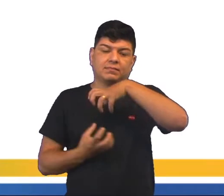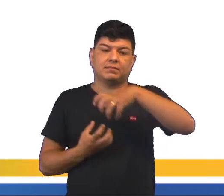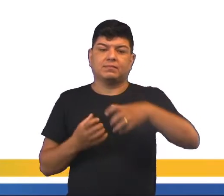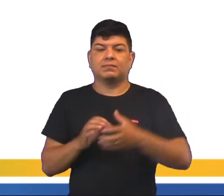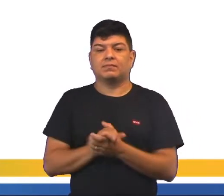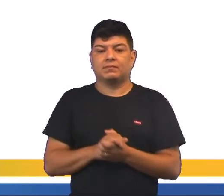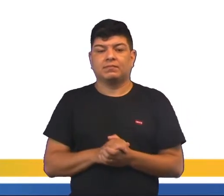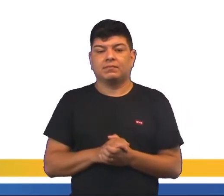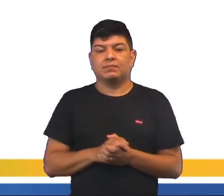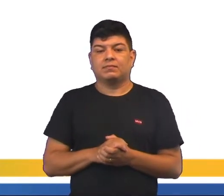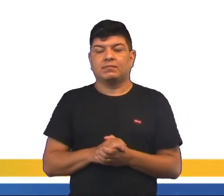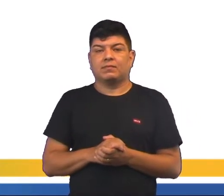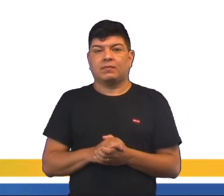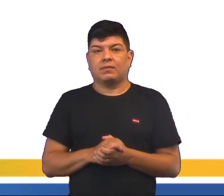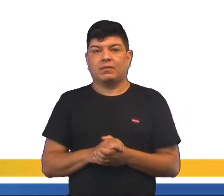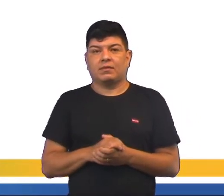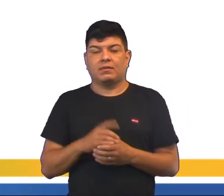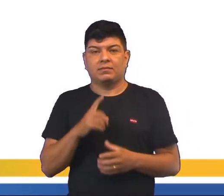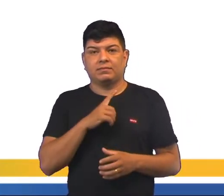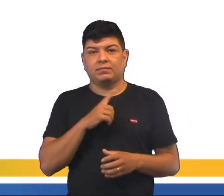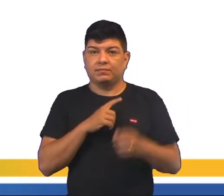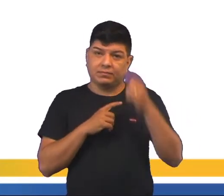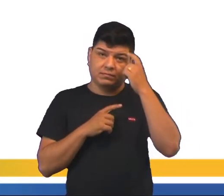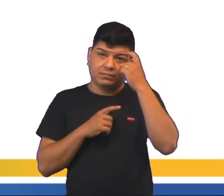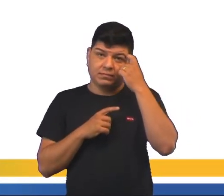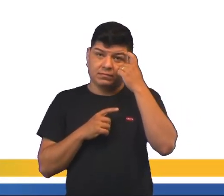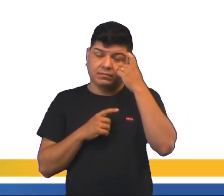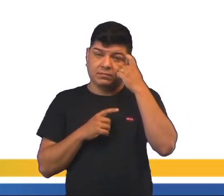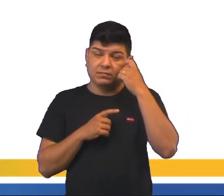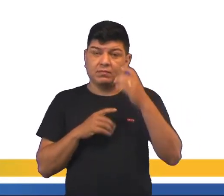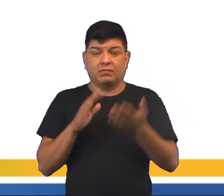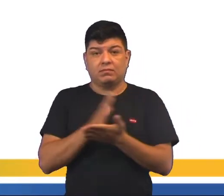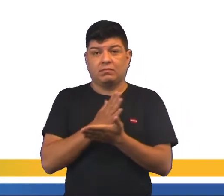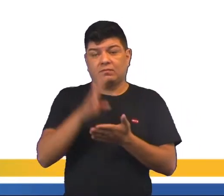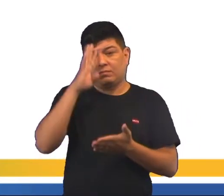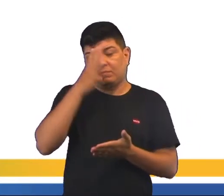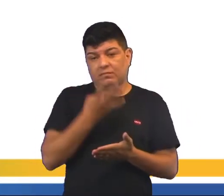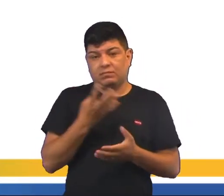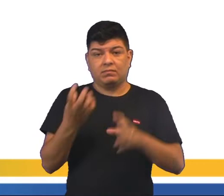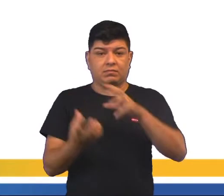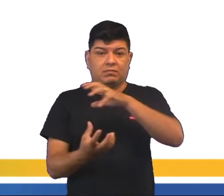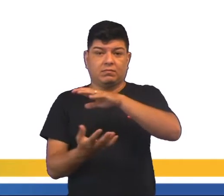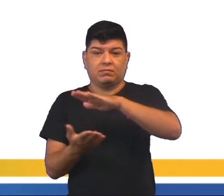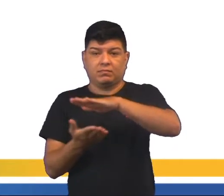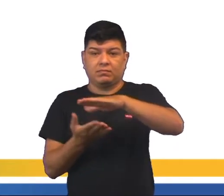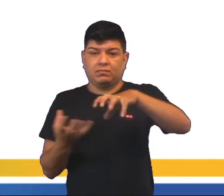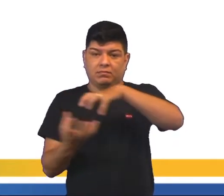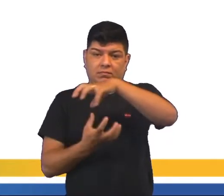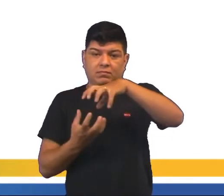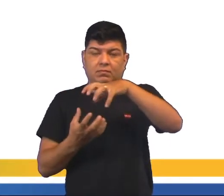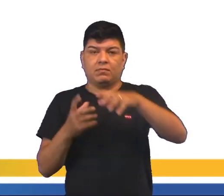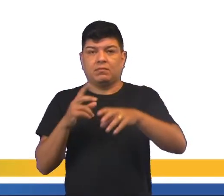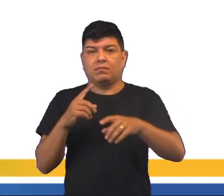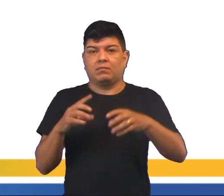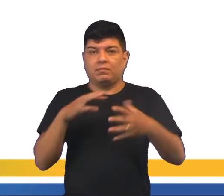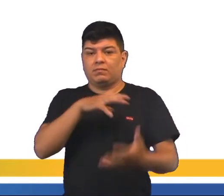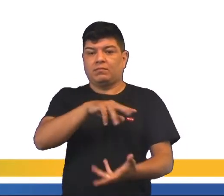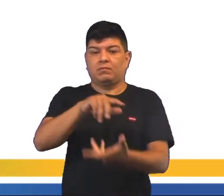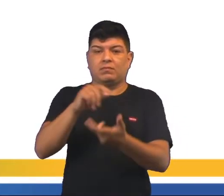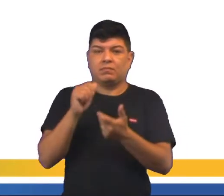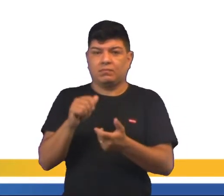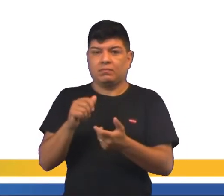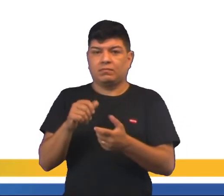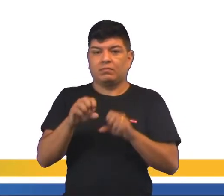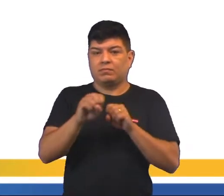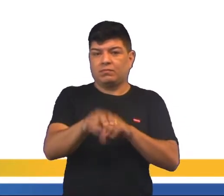Após a Revolução, né, foram tomadas algumas medidas, né, como a reforma agrária, a universalização do